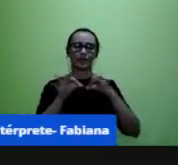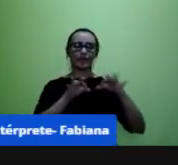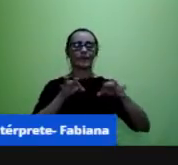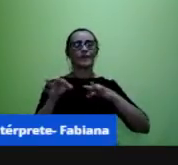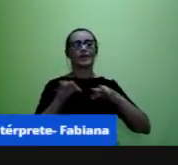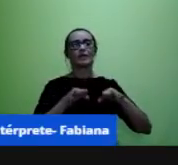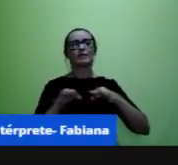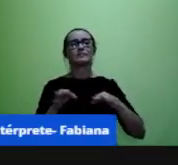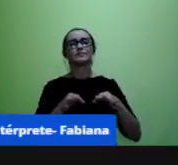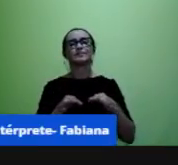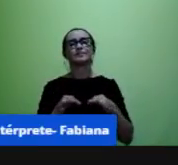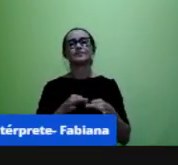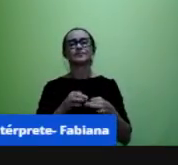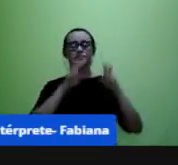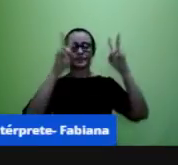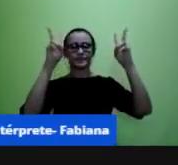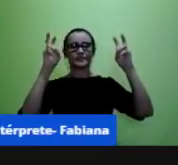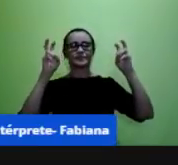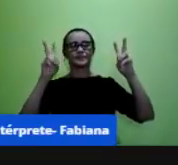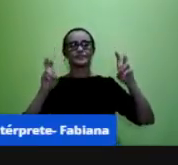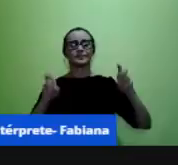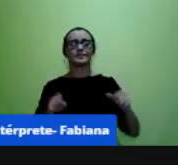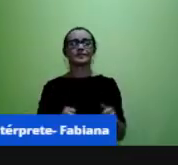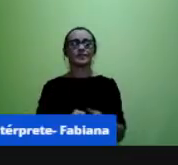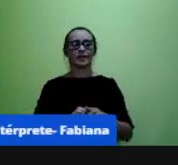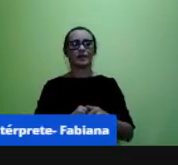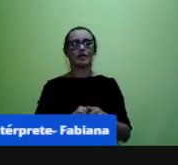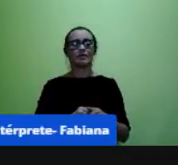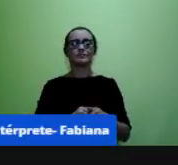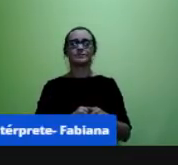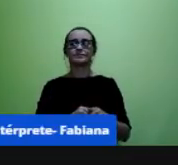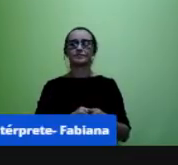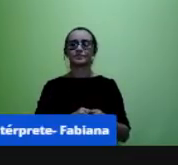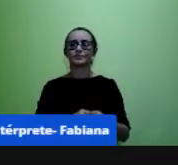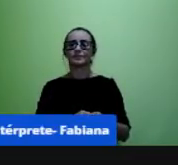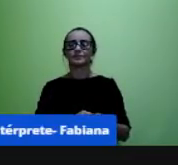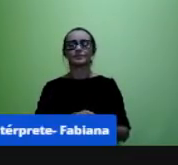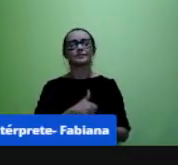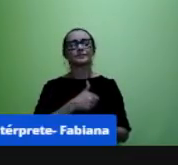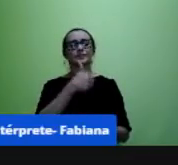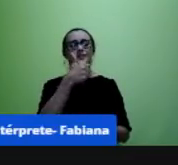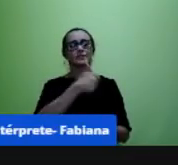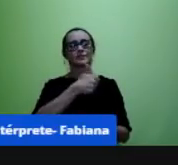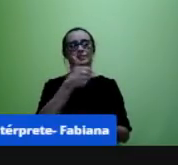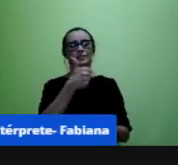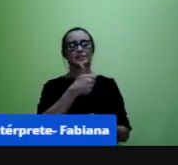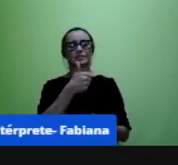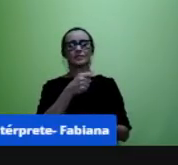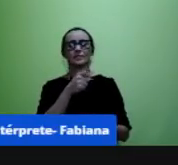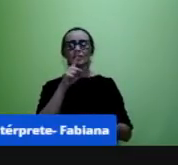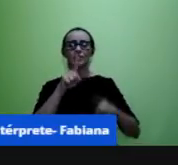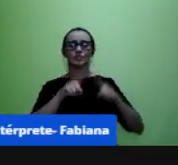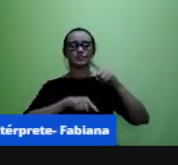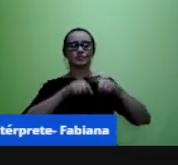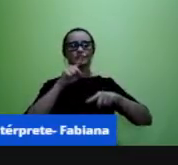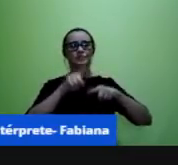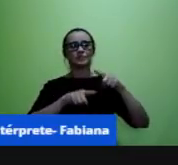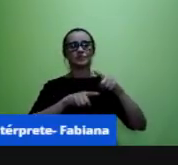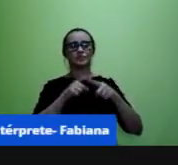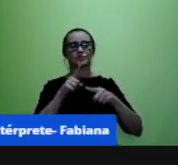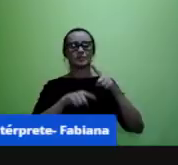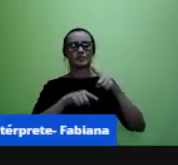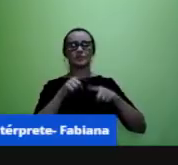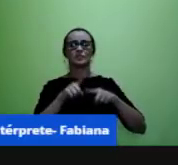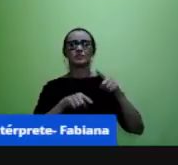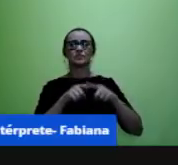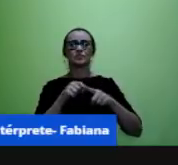diversas temáticas. Né? A primeira delas são a questão relacionada aos instrumentos didáticos pedagógicos